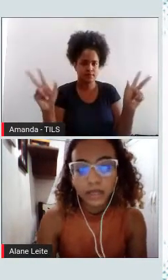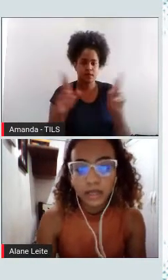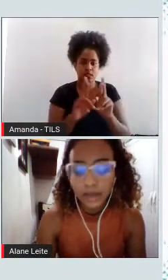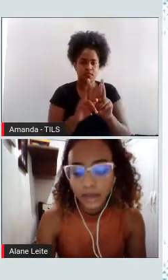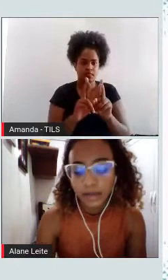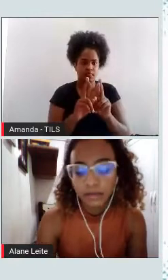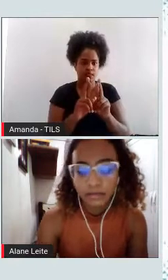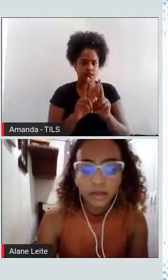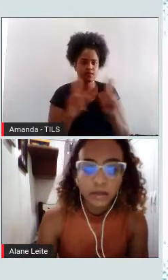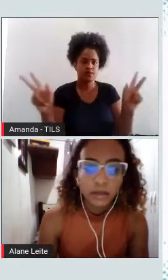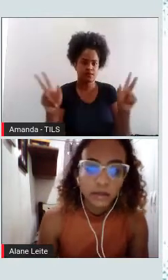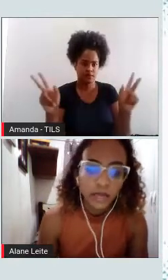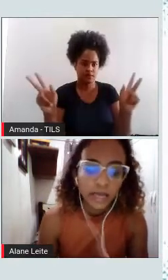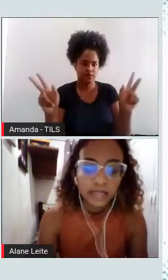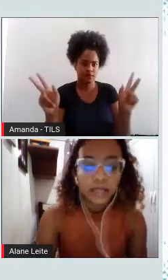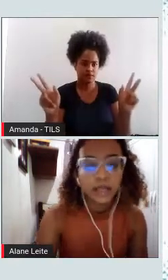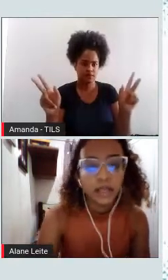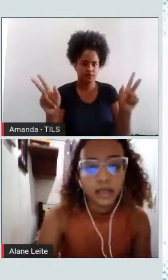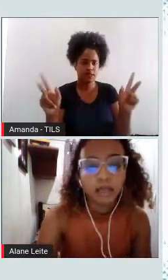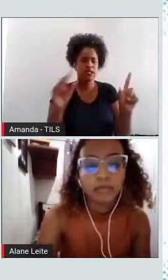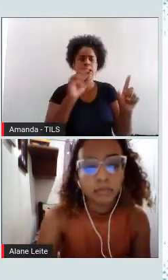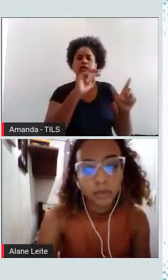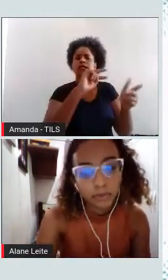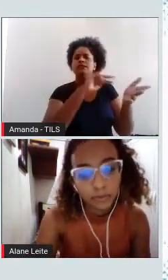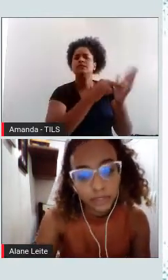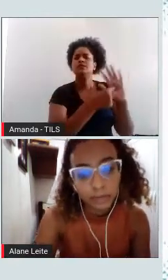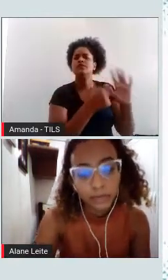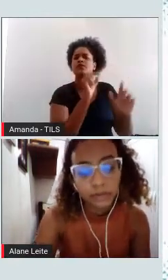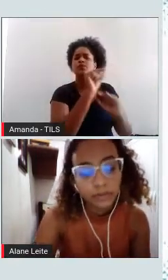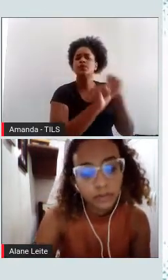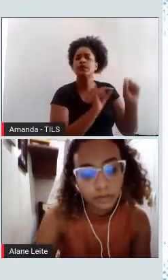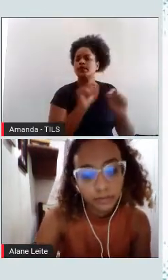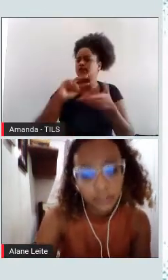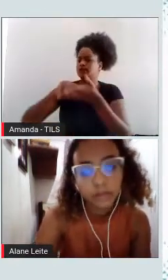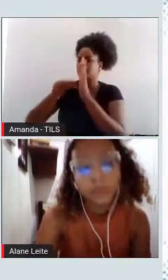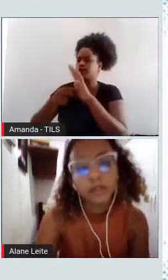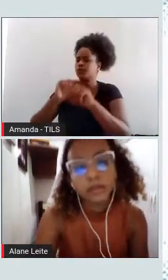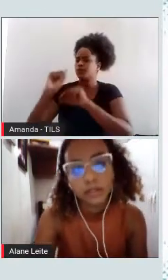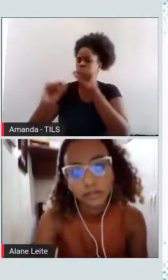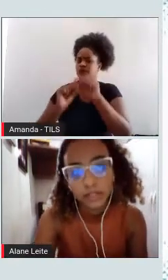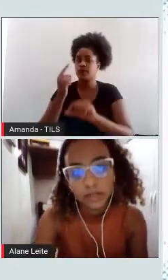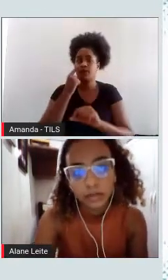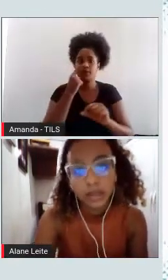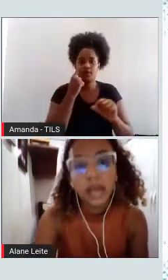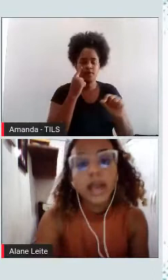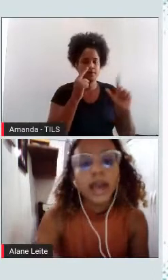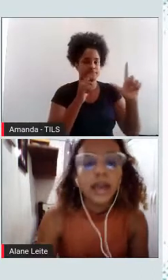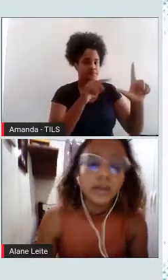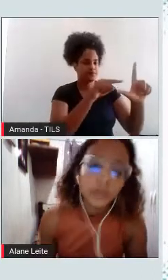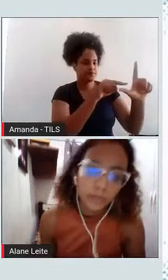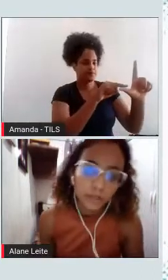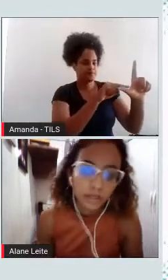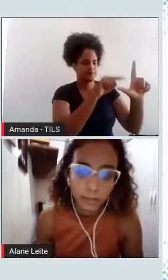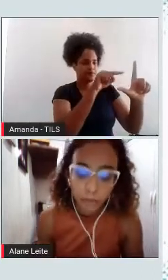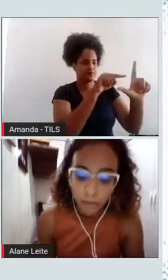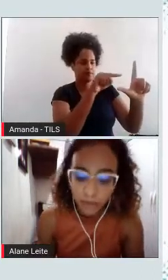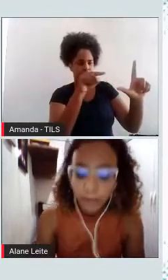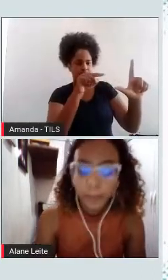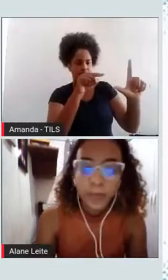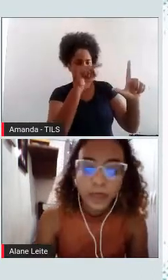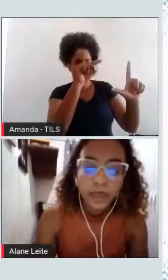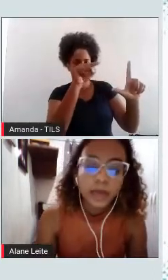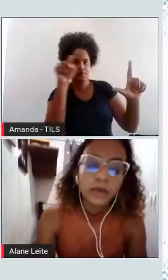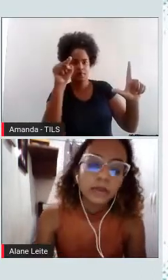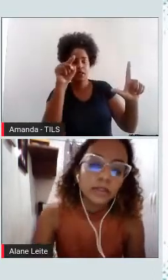do que ele é. Esse aqui, ponto de fusão fixo e ponto de ebulição fixo, é de uma substância